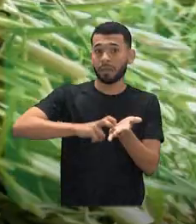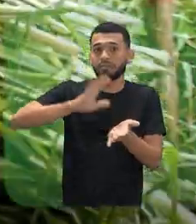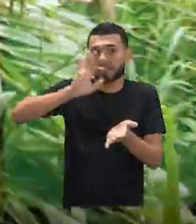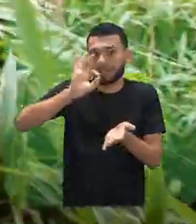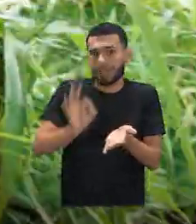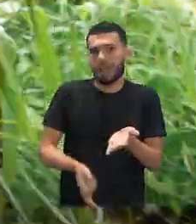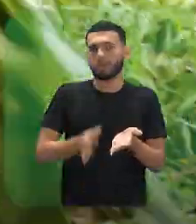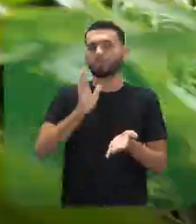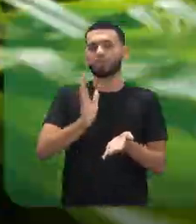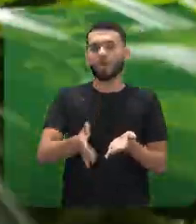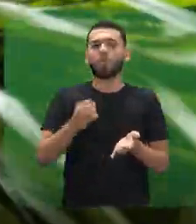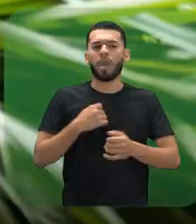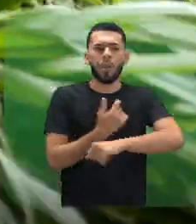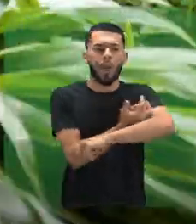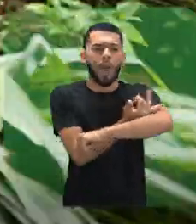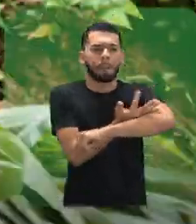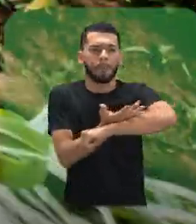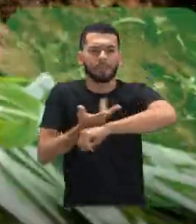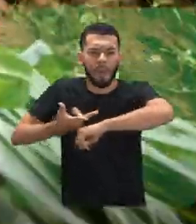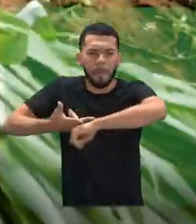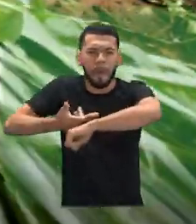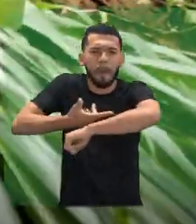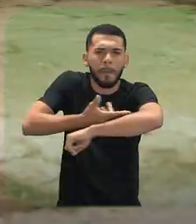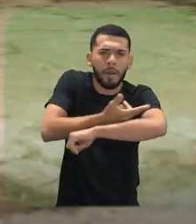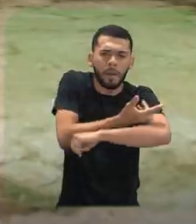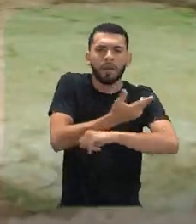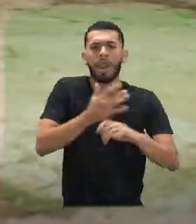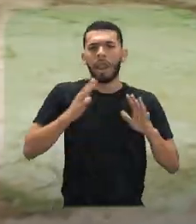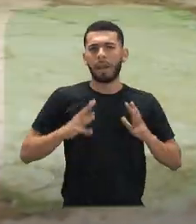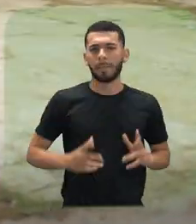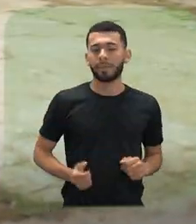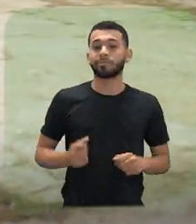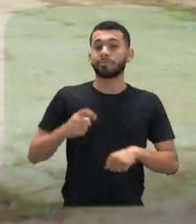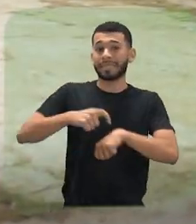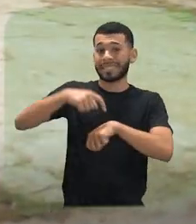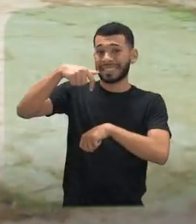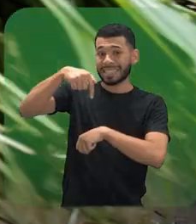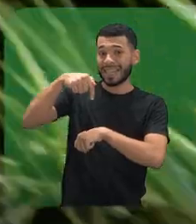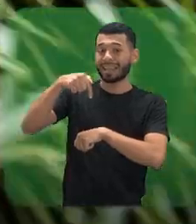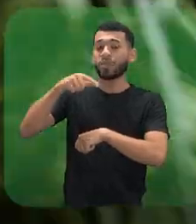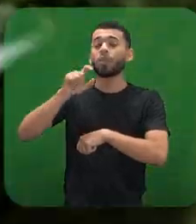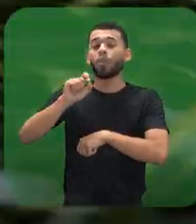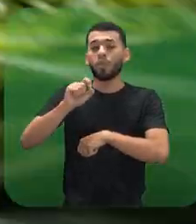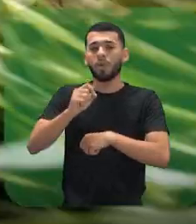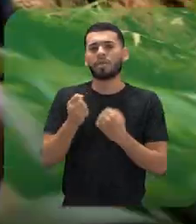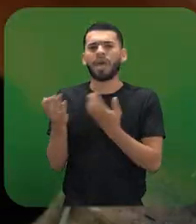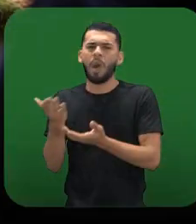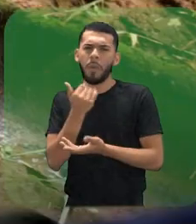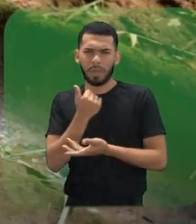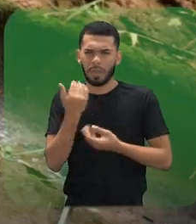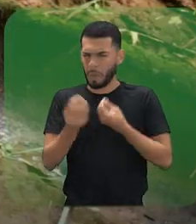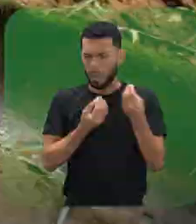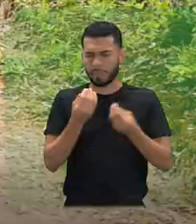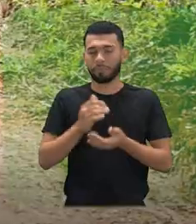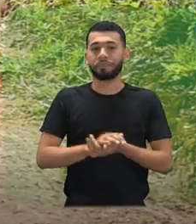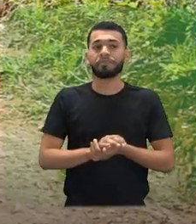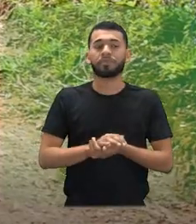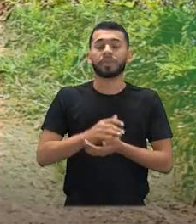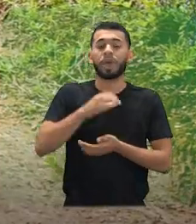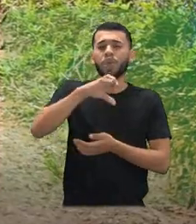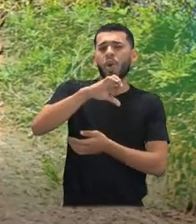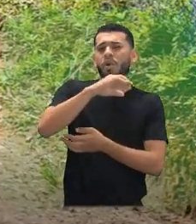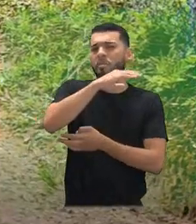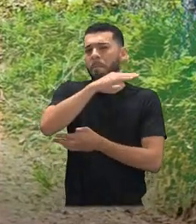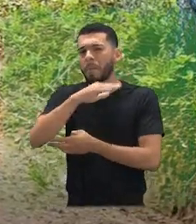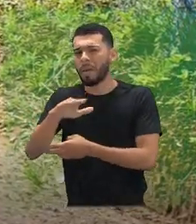lá certinho, tirar do capim, limpeza, para quando for 7 horas estar no capim, tirar capim para os gados. Quando